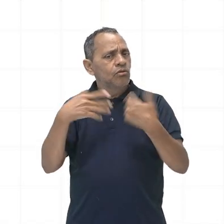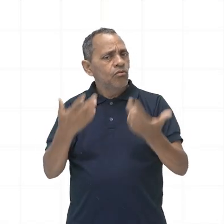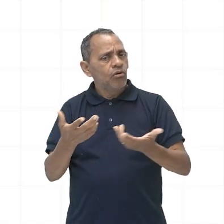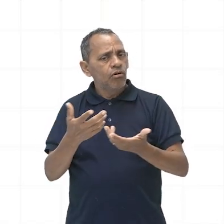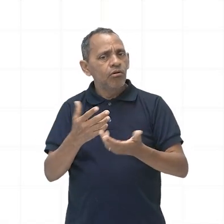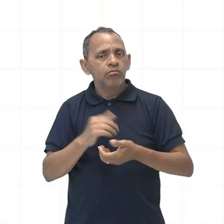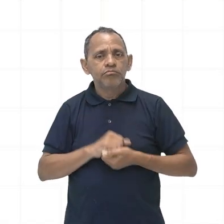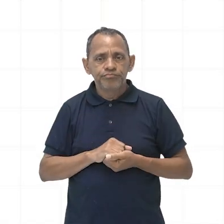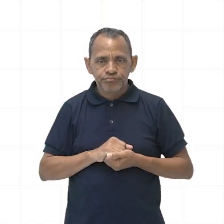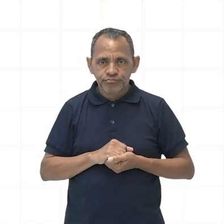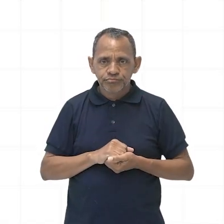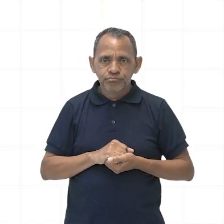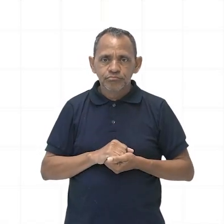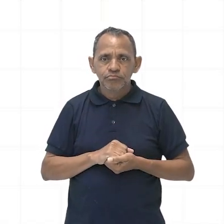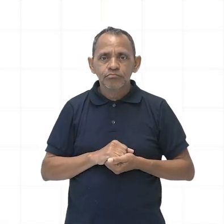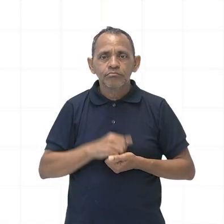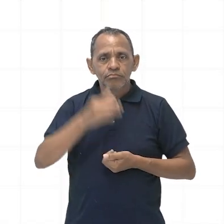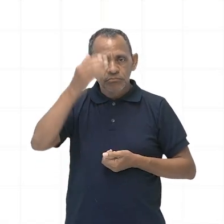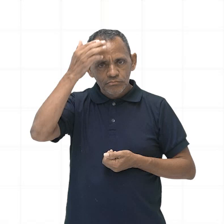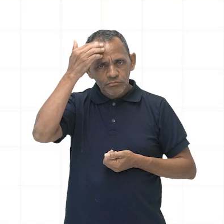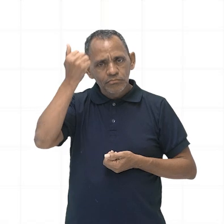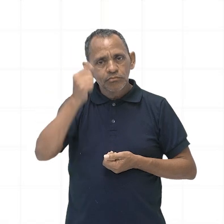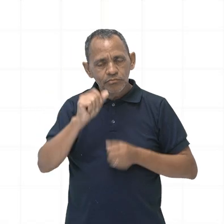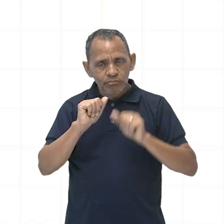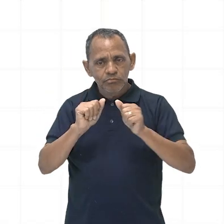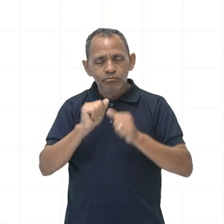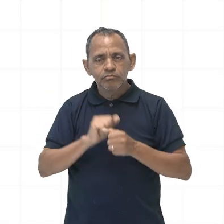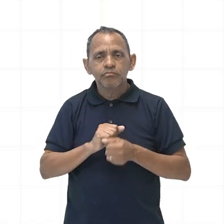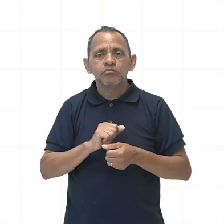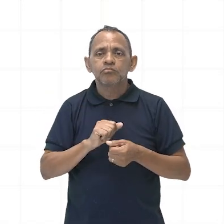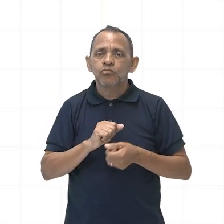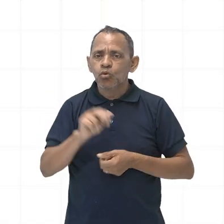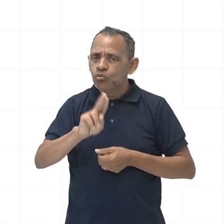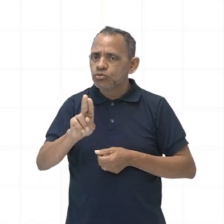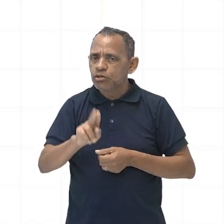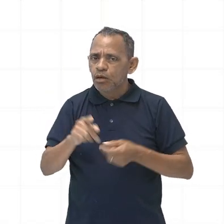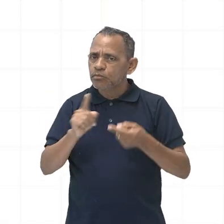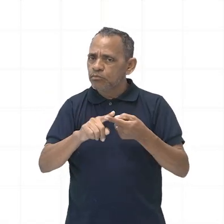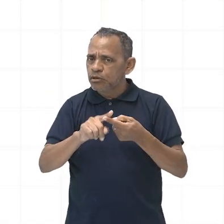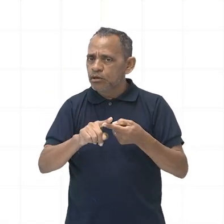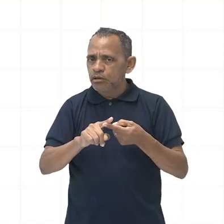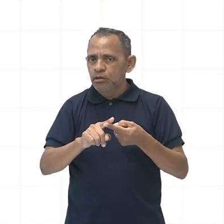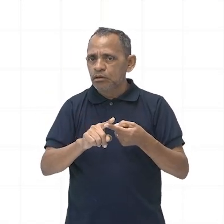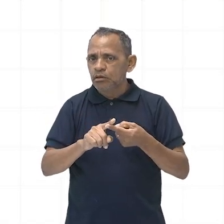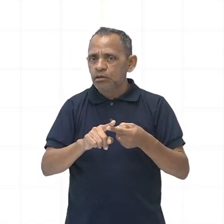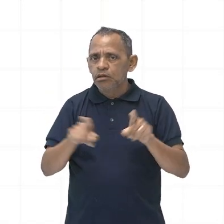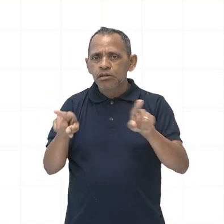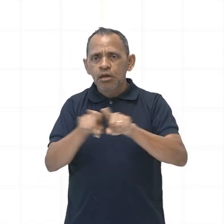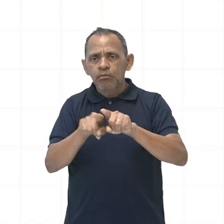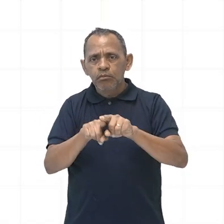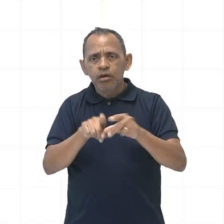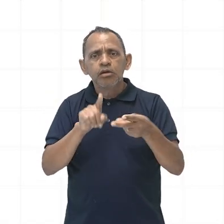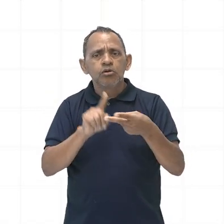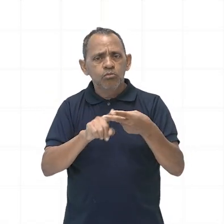M, eu poderia usar a primeira relação. Poderia. Posso também, eu sei o valor do